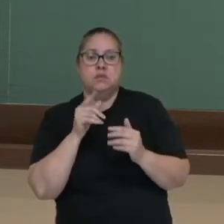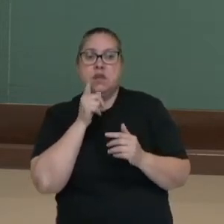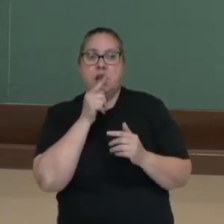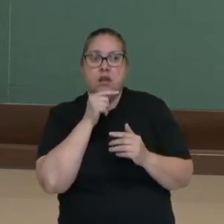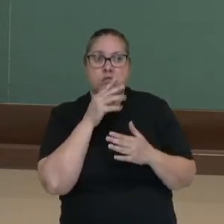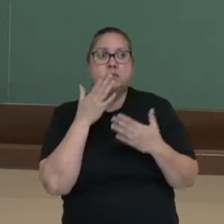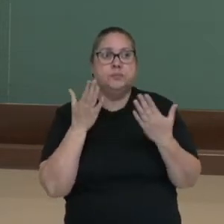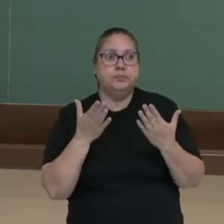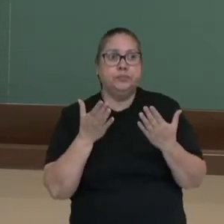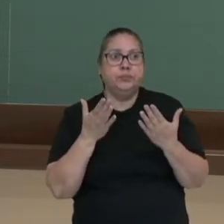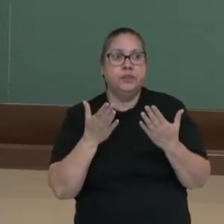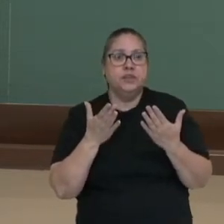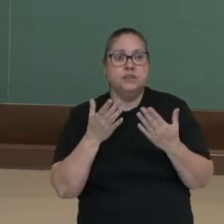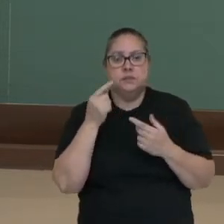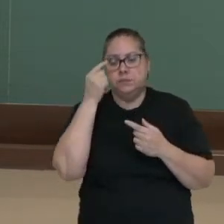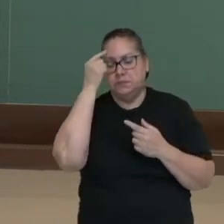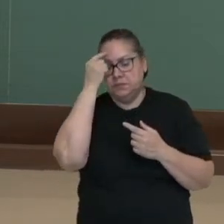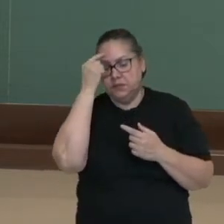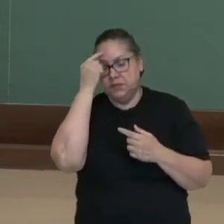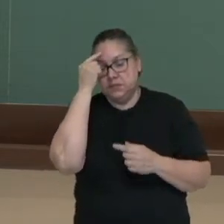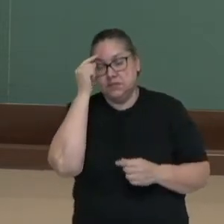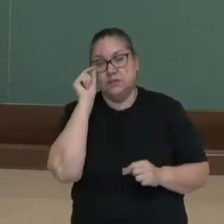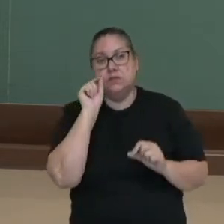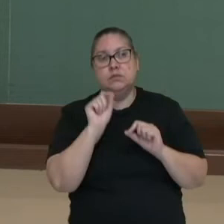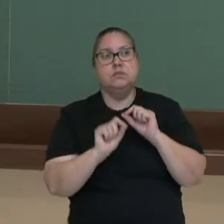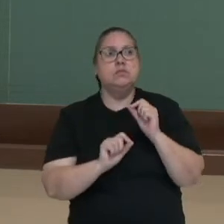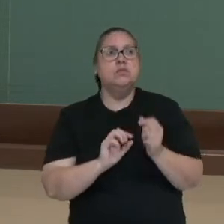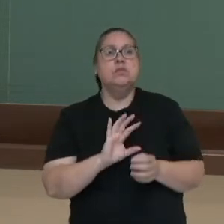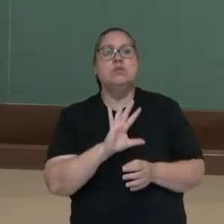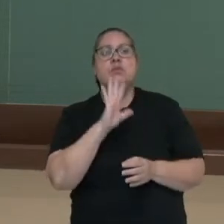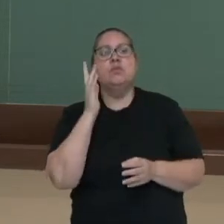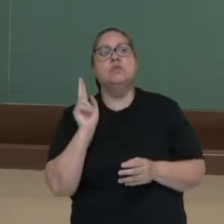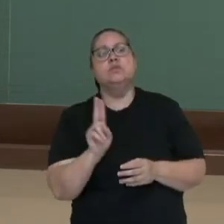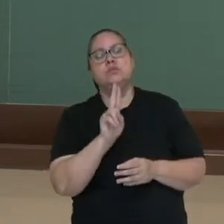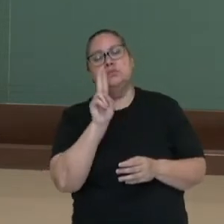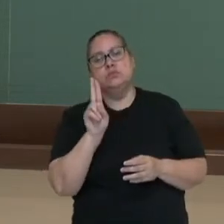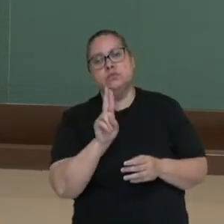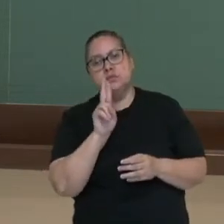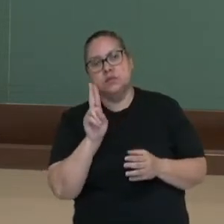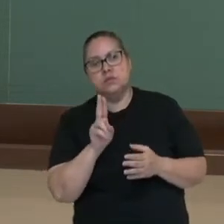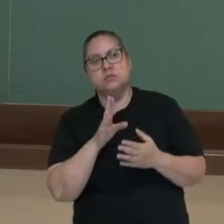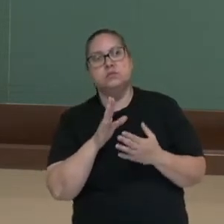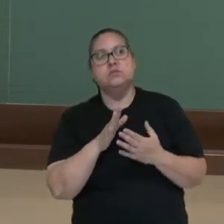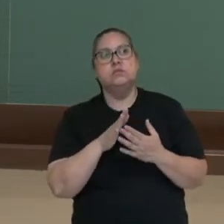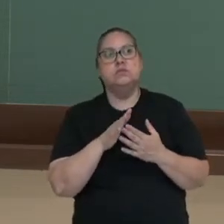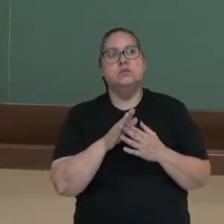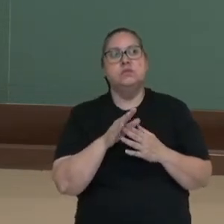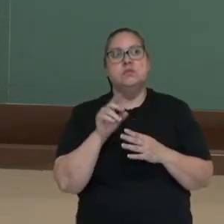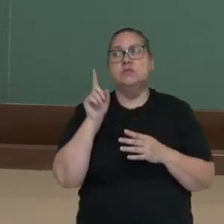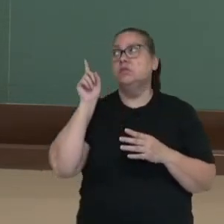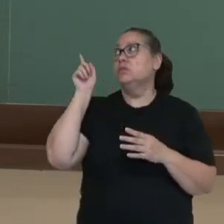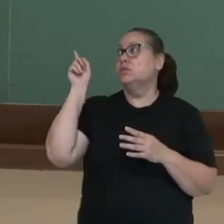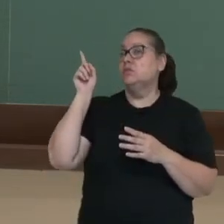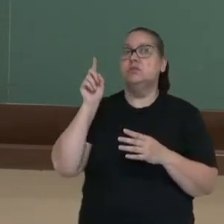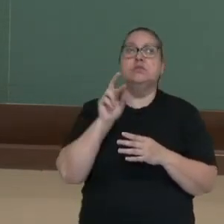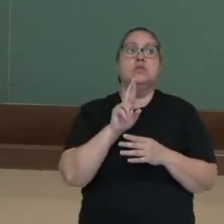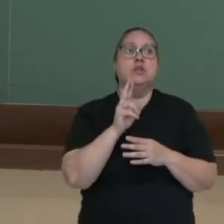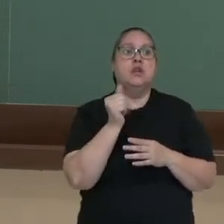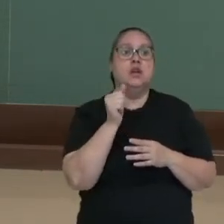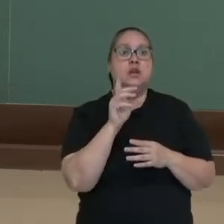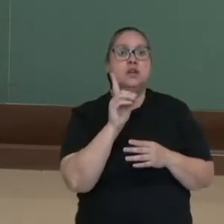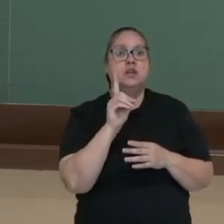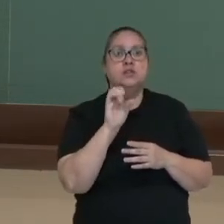situação ali de reflexão sobre quando utilizados, né, tanto materiais radioativos quanto os